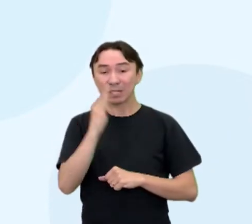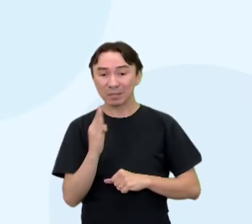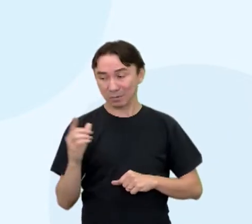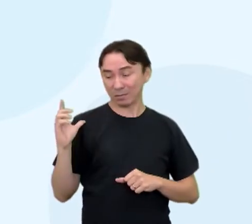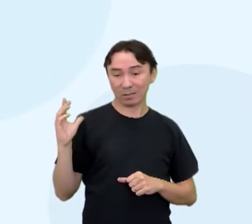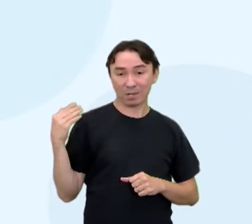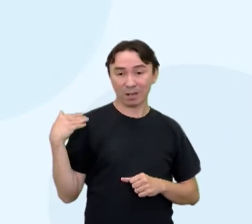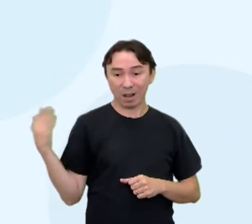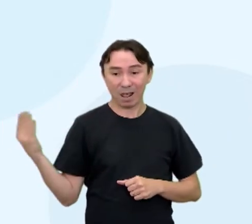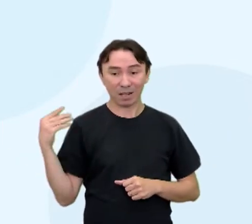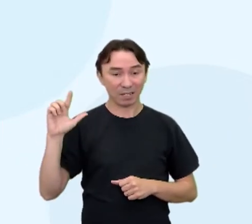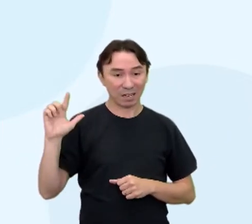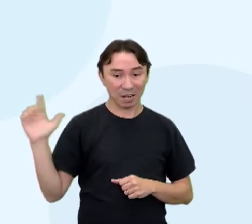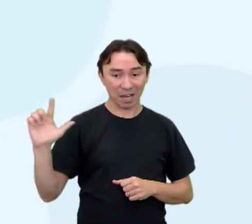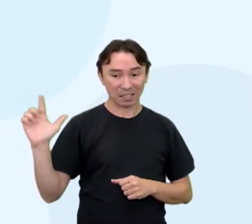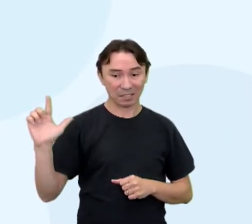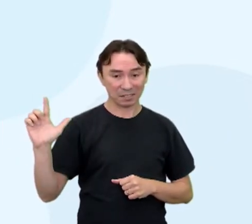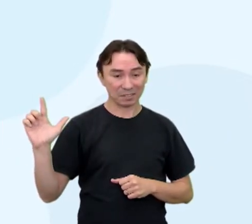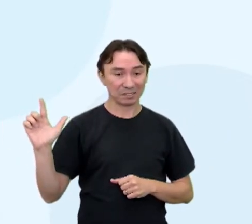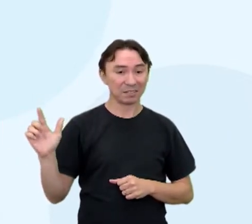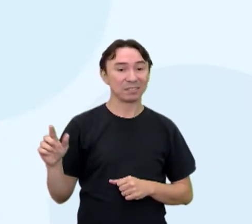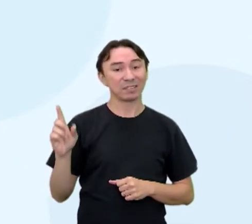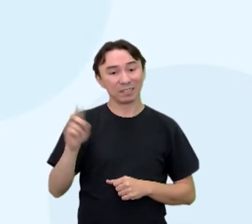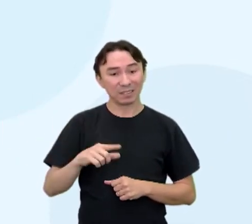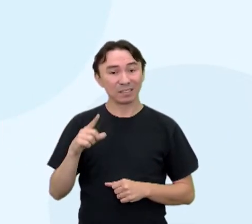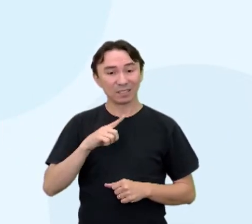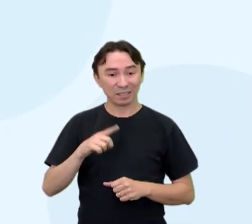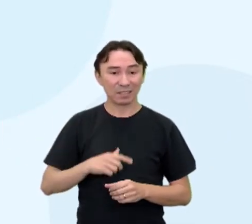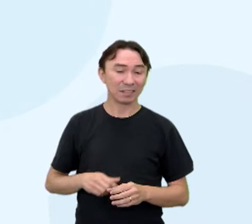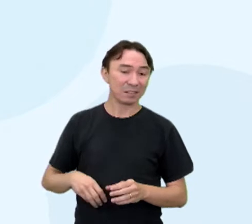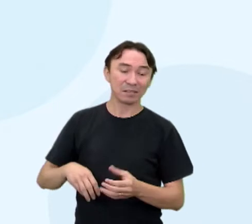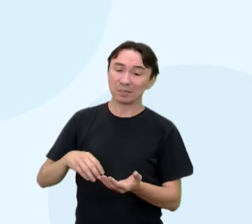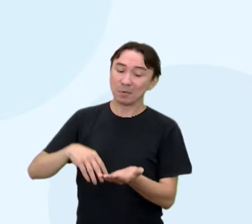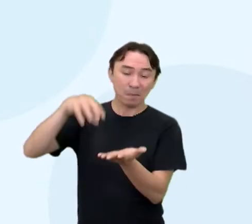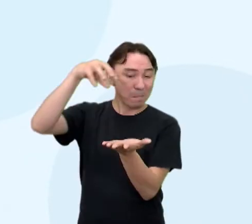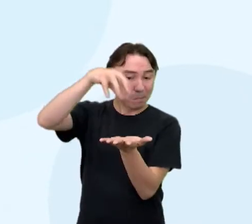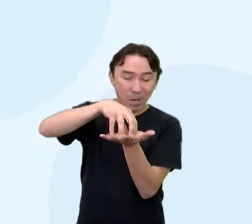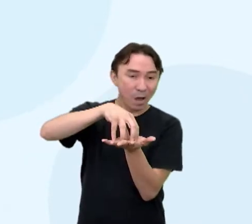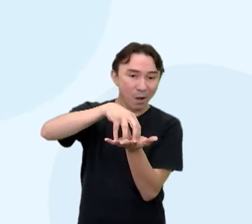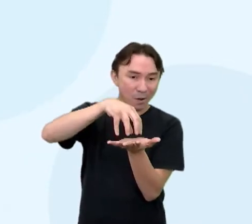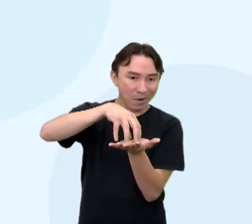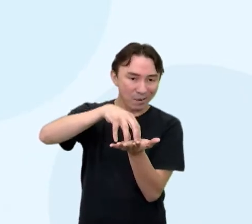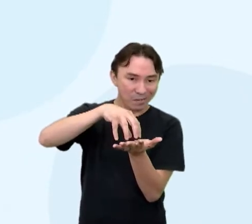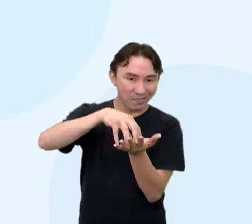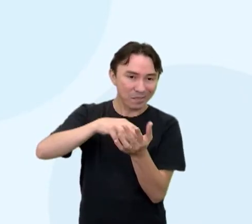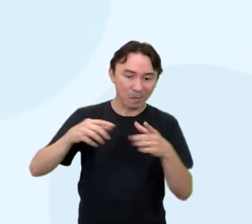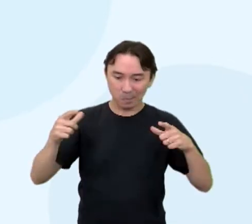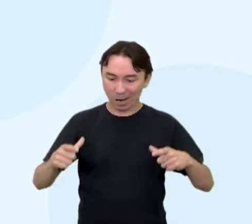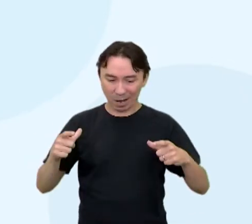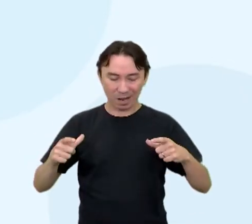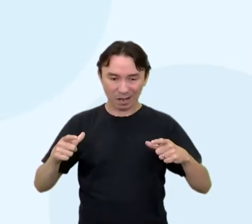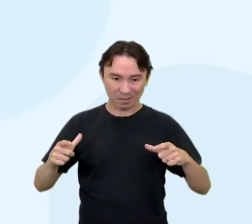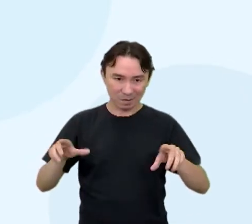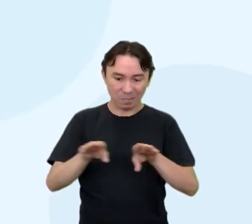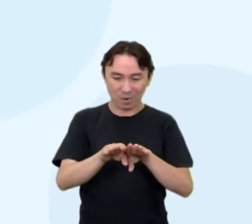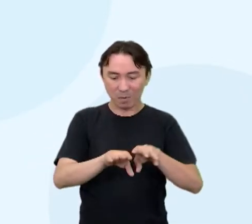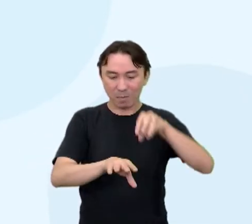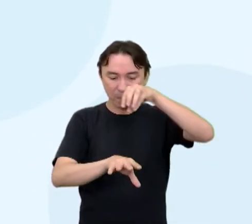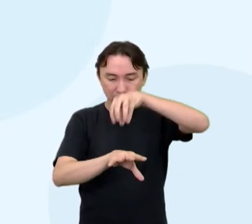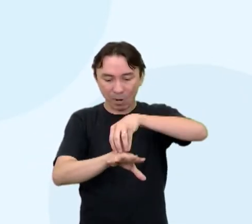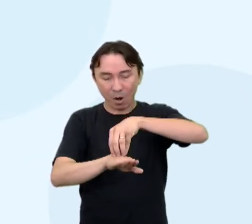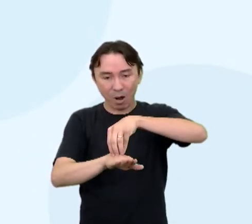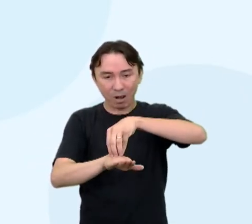Sul, ele praticamente está no centro da placa, não sofre essa interferência de encontro